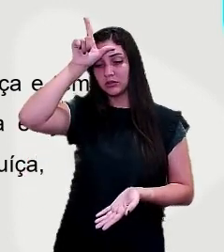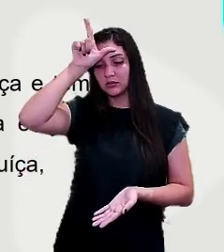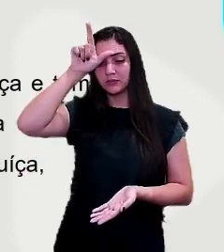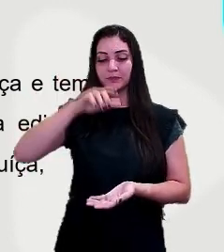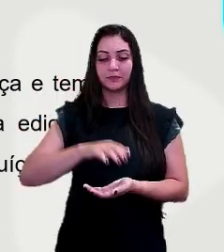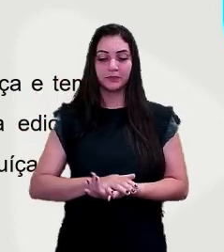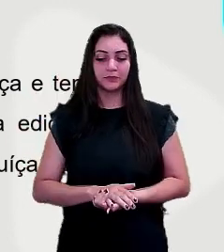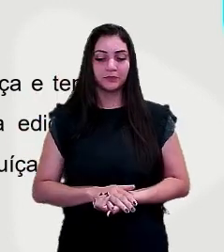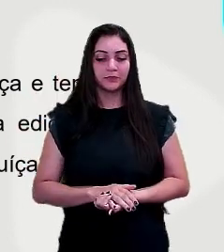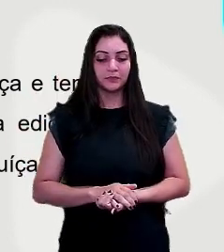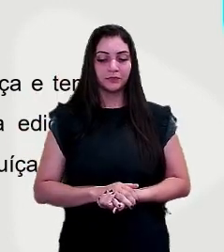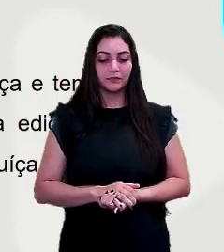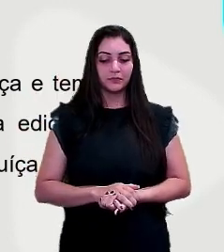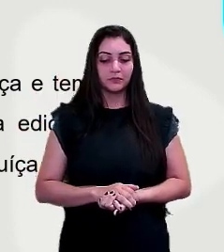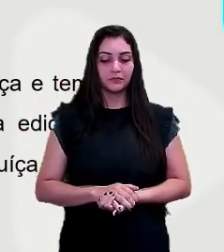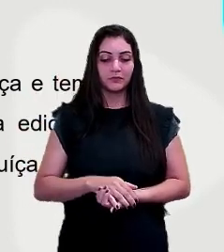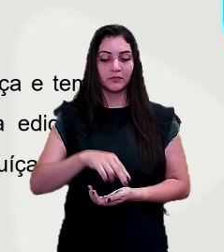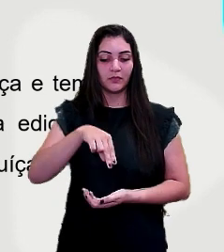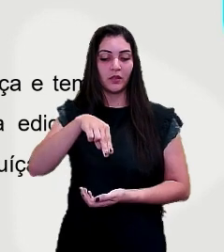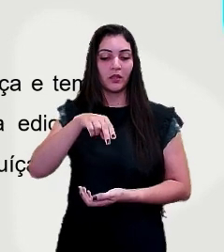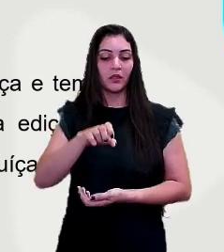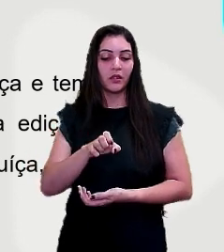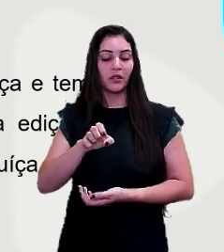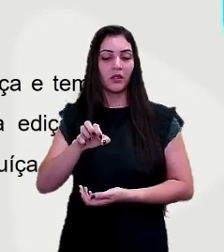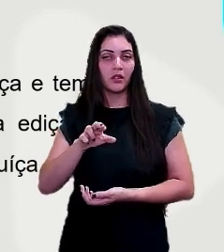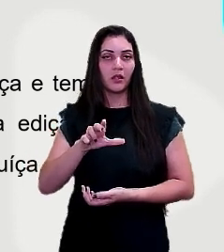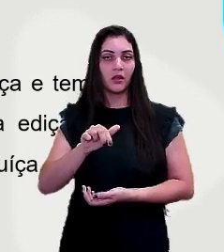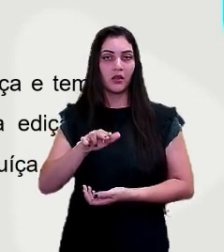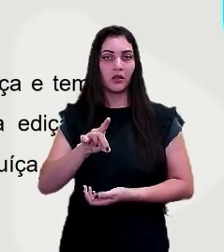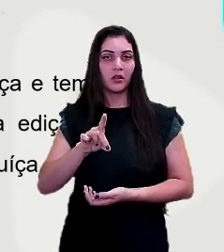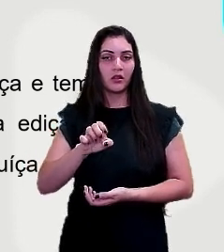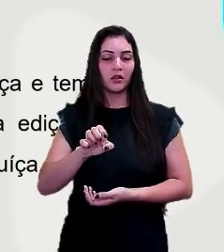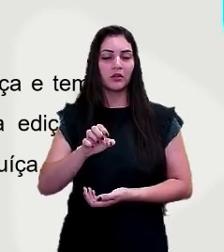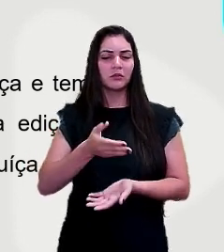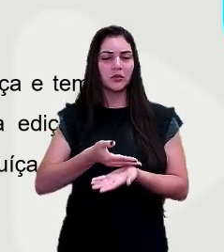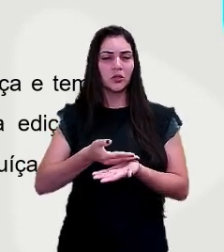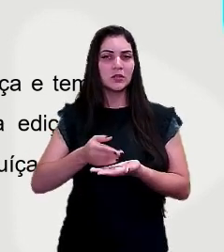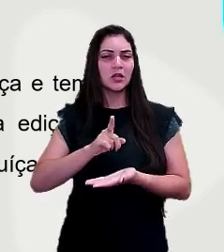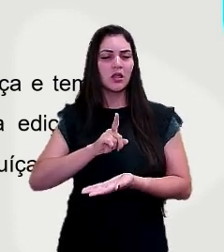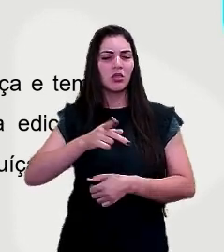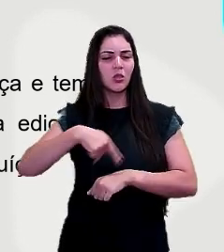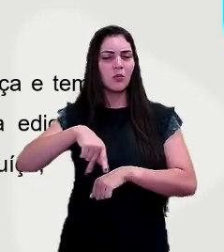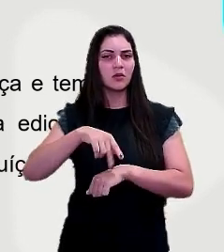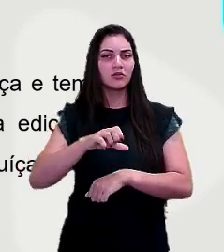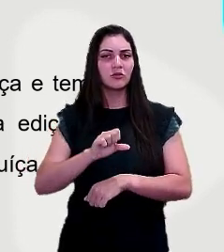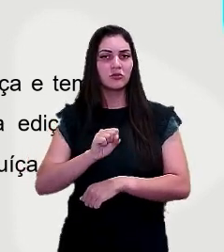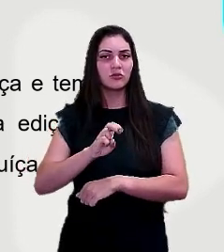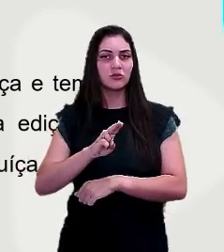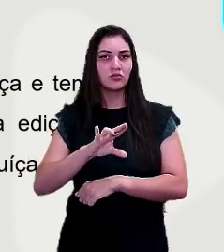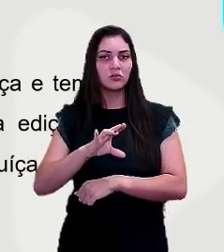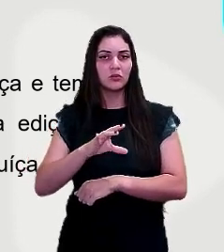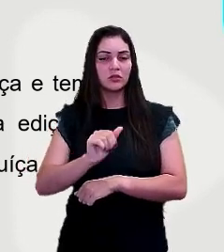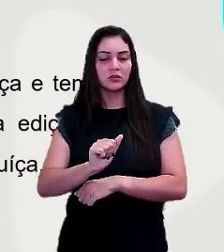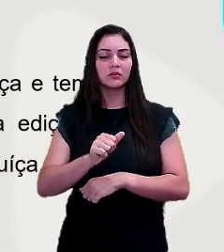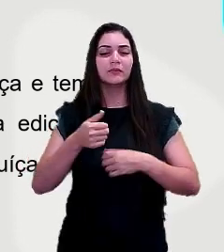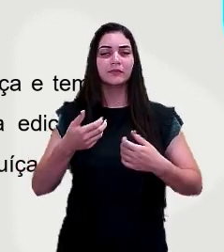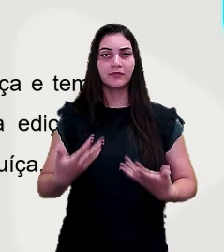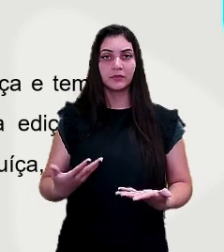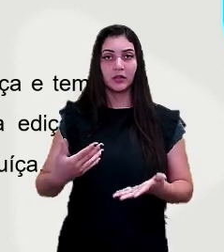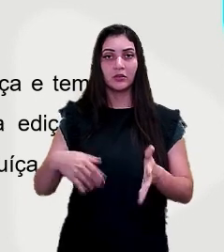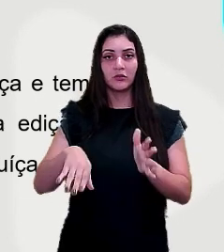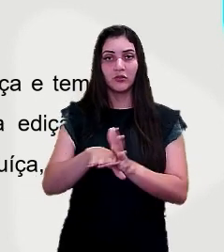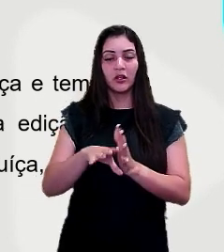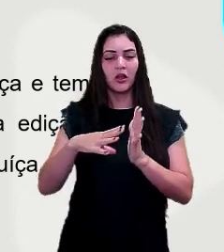neerlandês Karl Reichmann, estava prevista na Suíça. Então, até